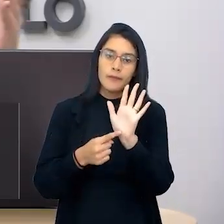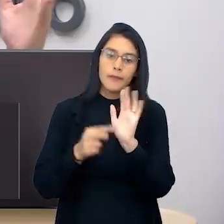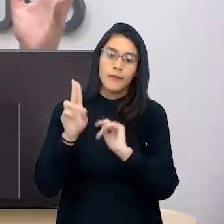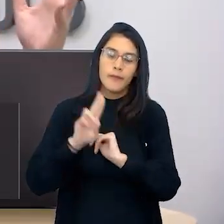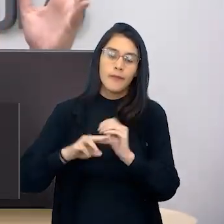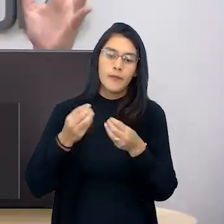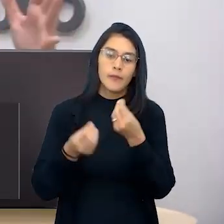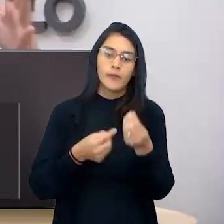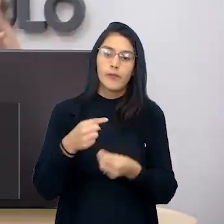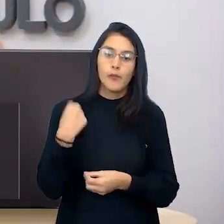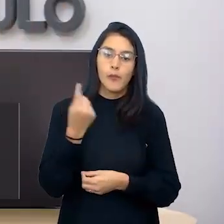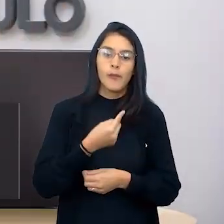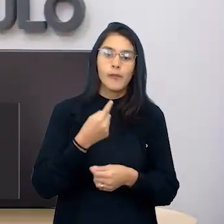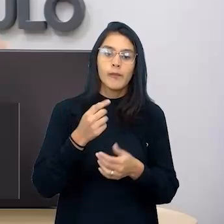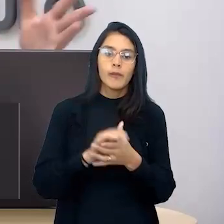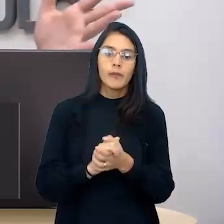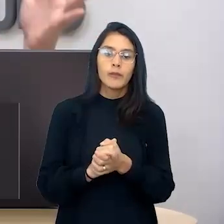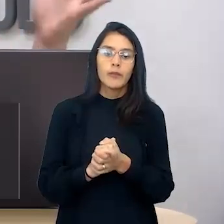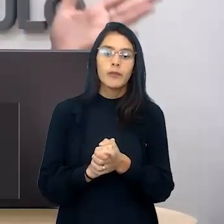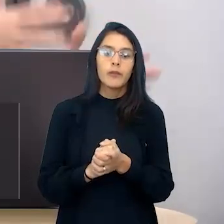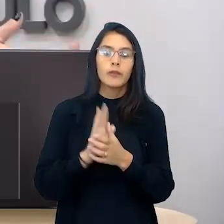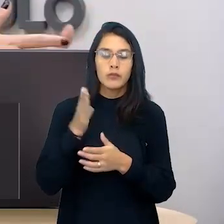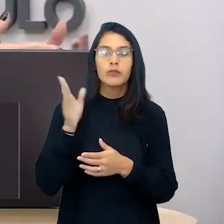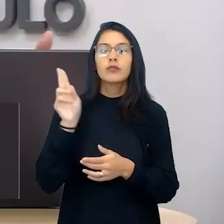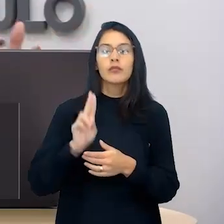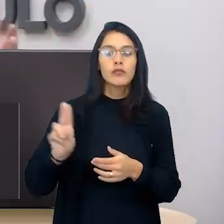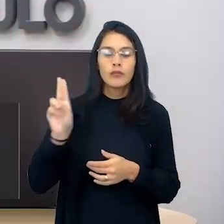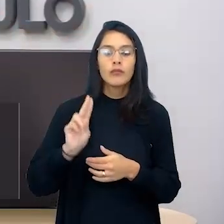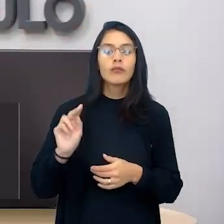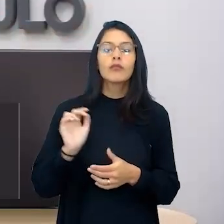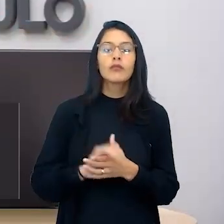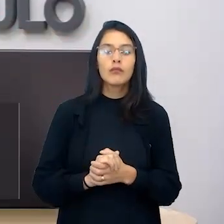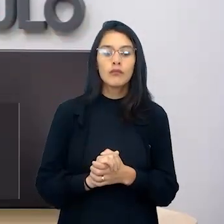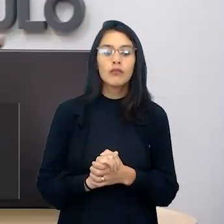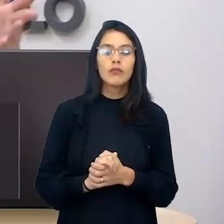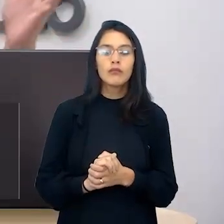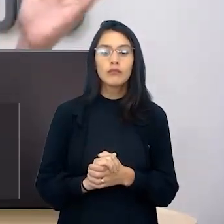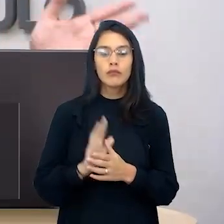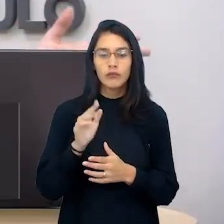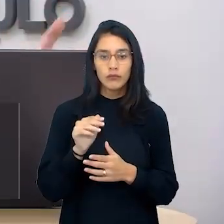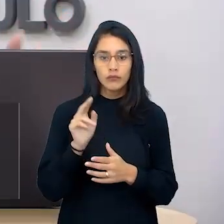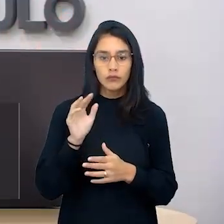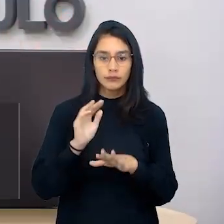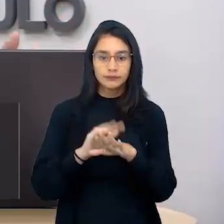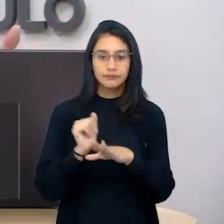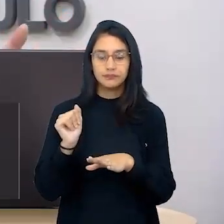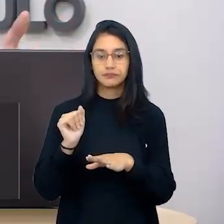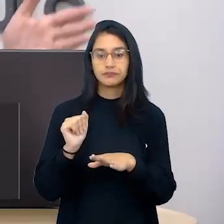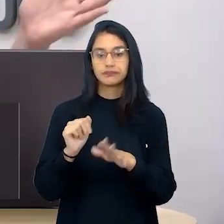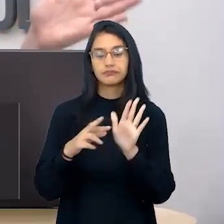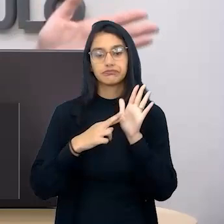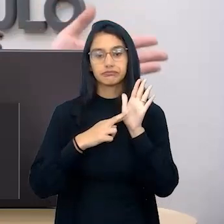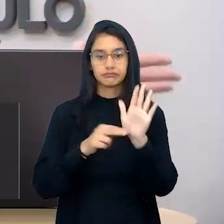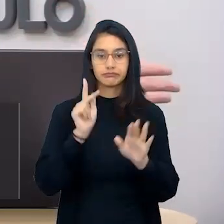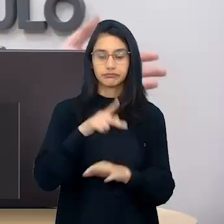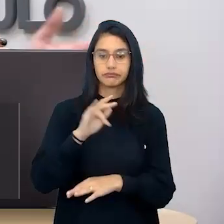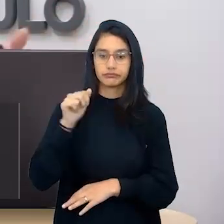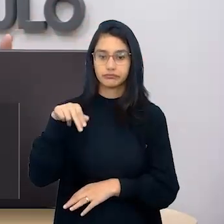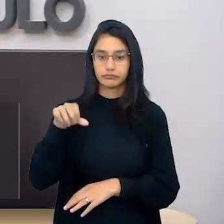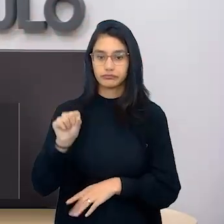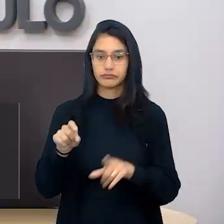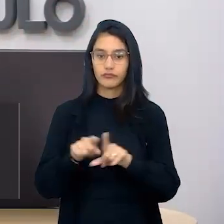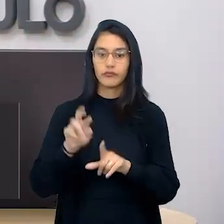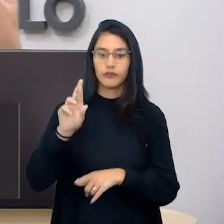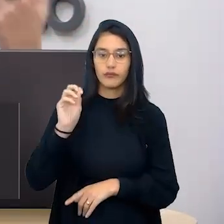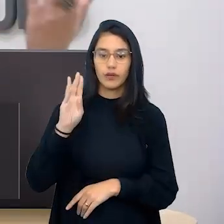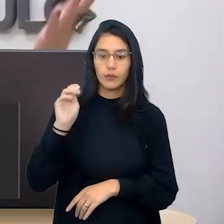usei conforme a gente, secretaria, já estava usando, então peguei aí uma referência da aula da professora Inês e da professora Roberta, que era do Centro